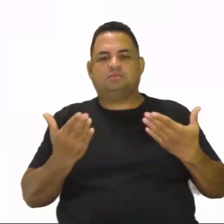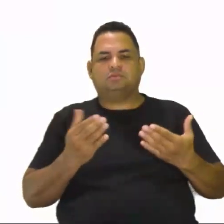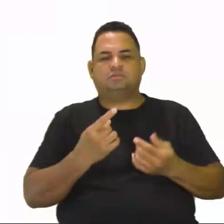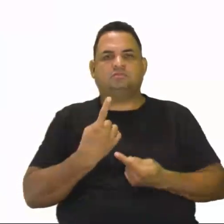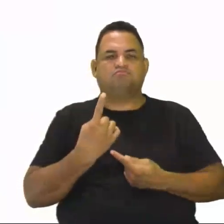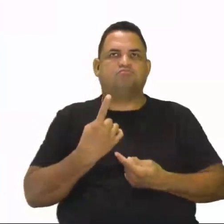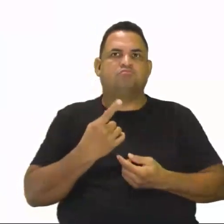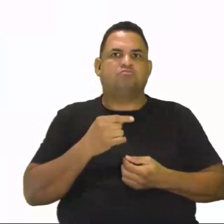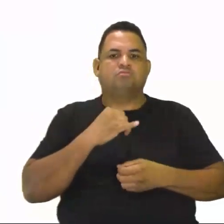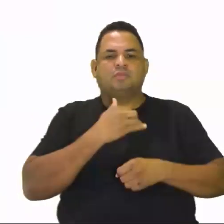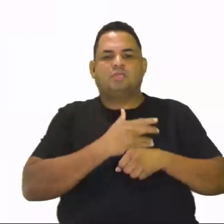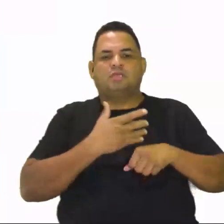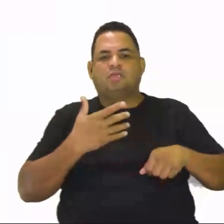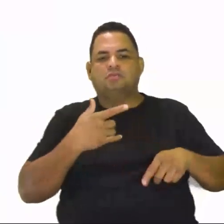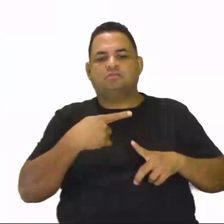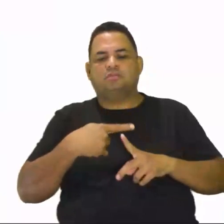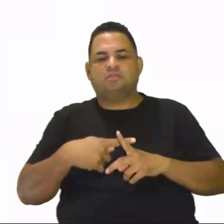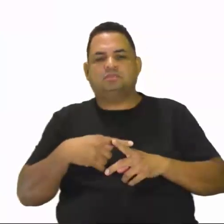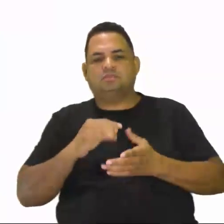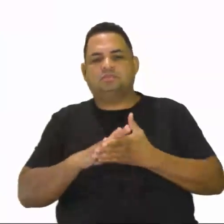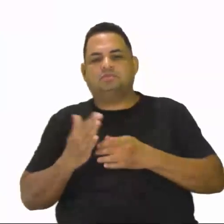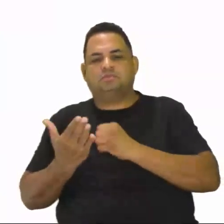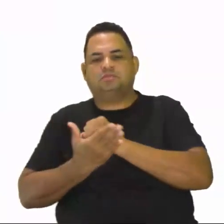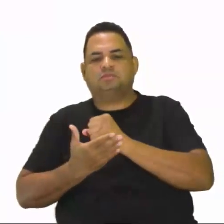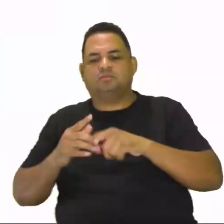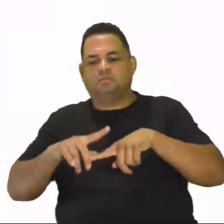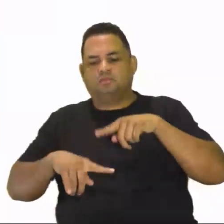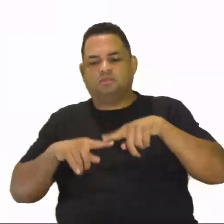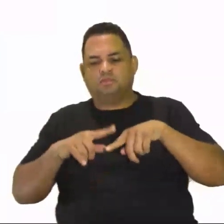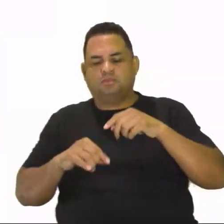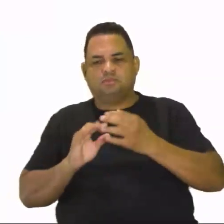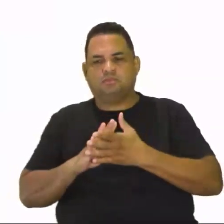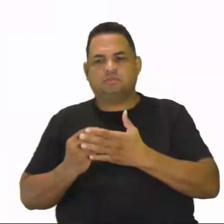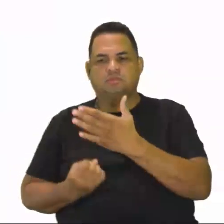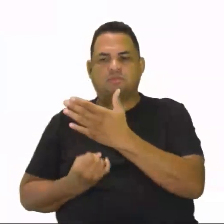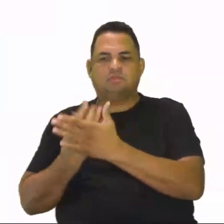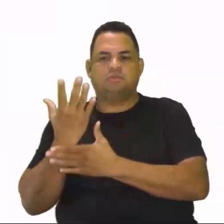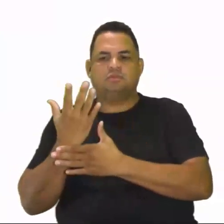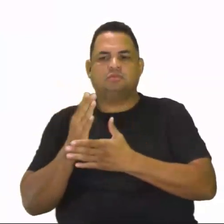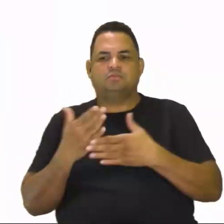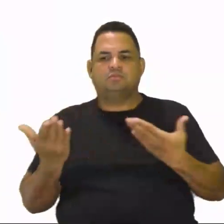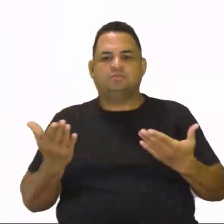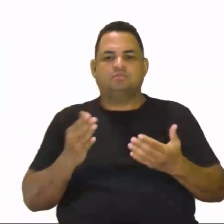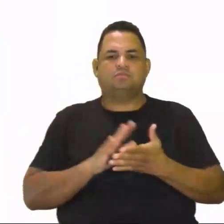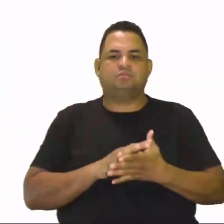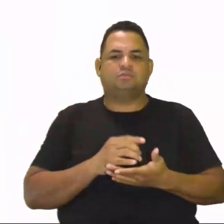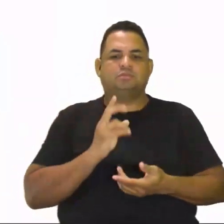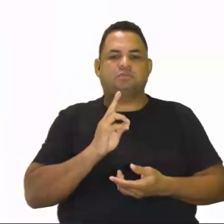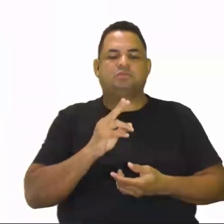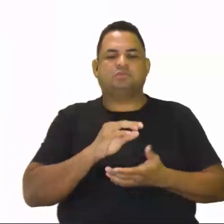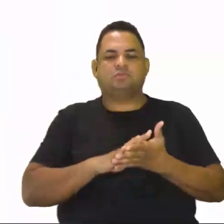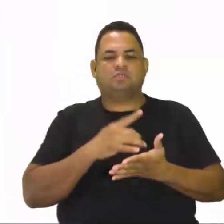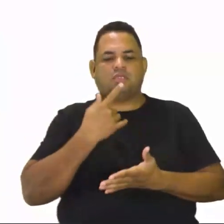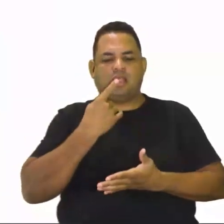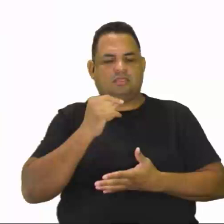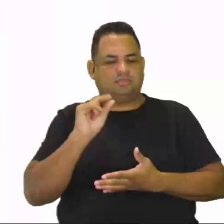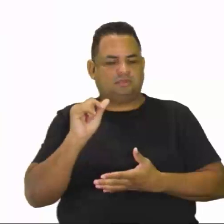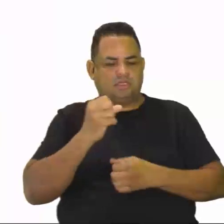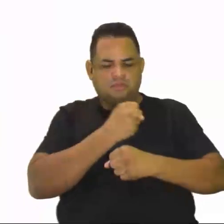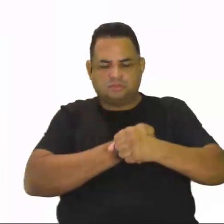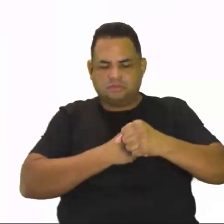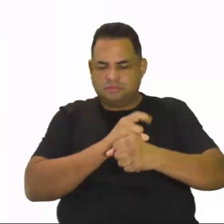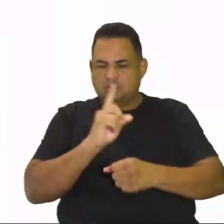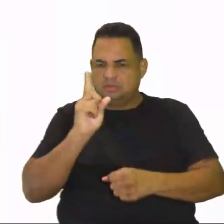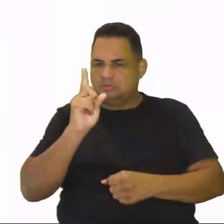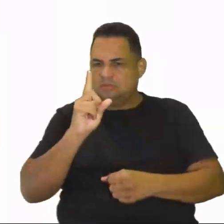neutralização de um ácido por uma base e os produtos que vão ser formados sempre vai ser sal, mas não é um sal de cozinha